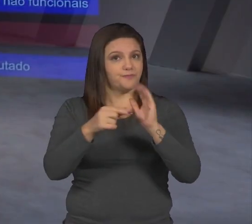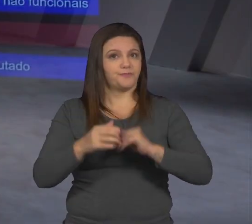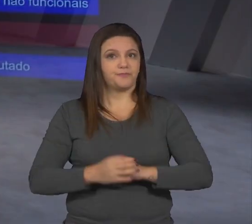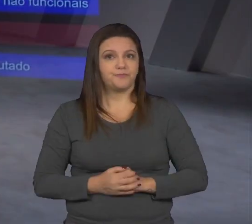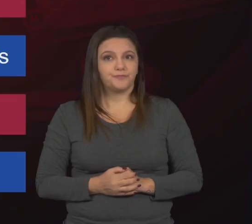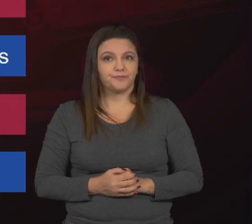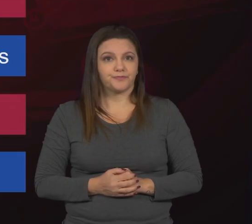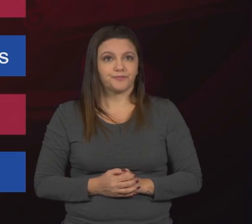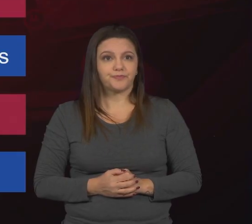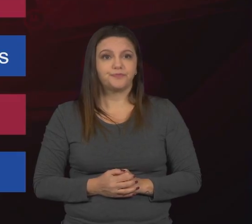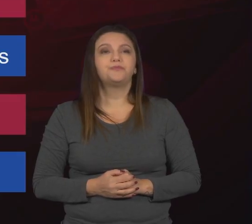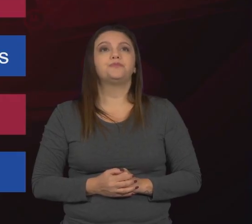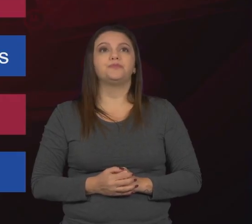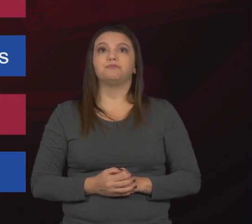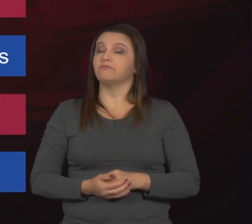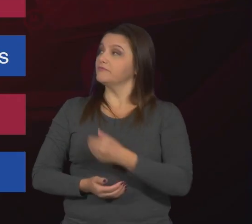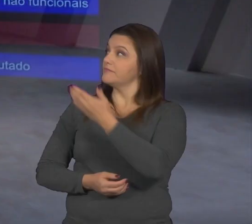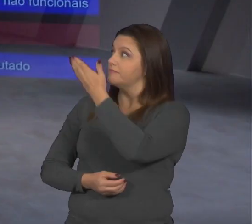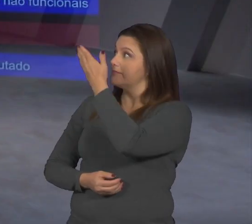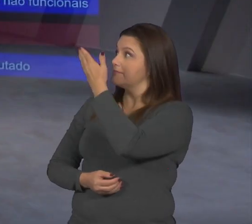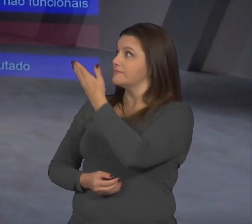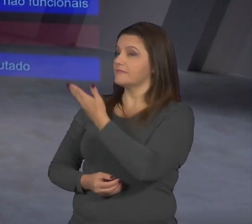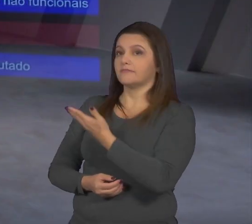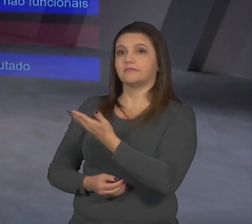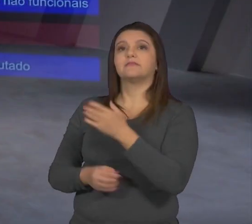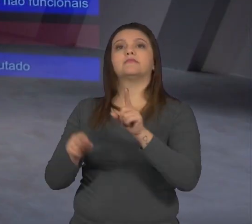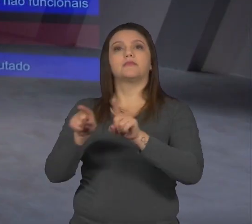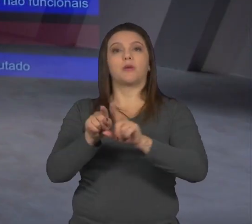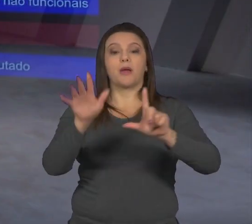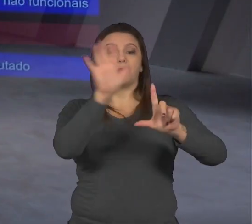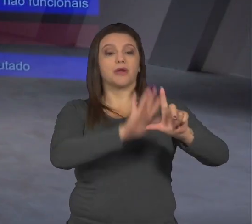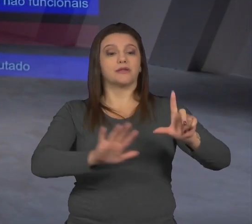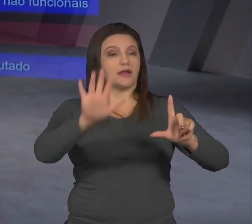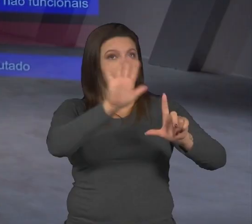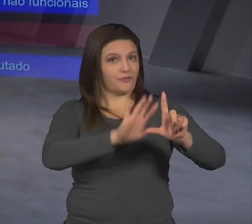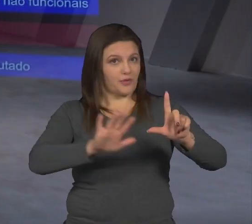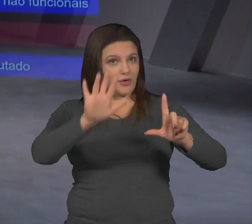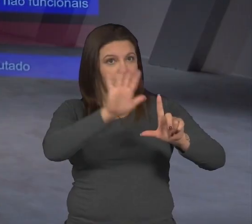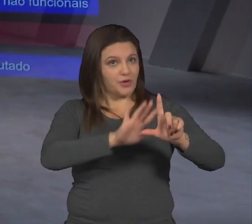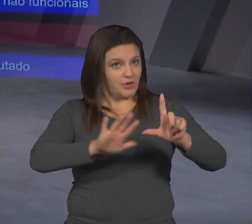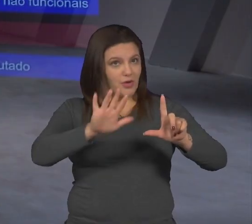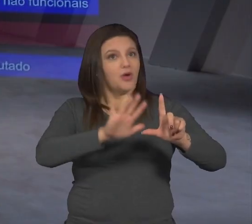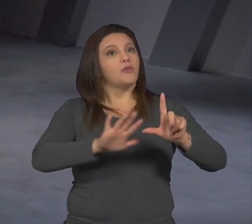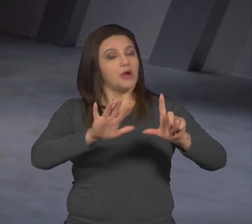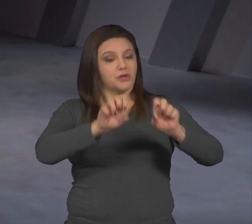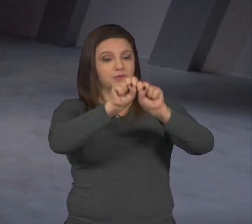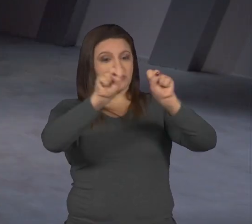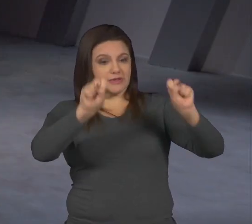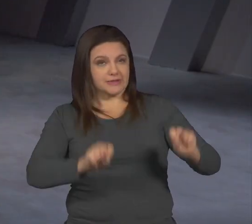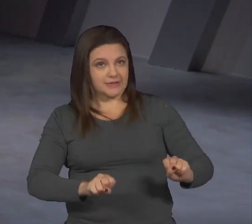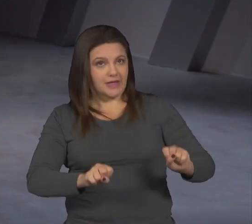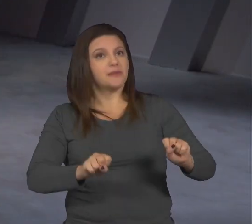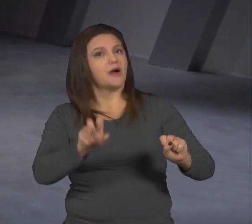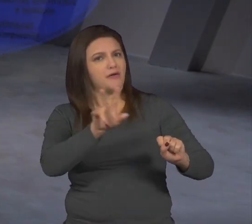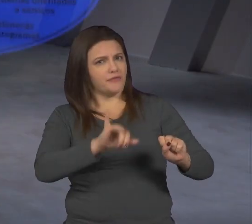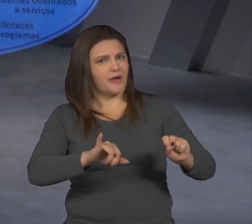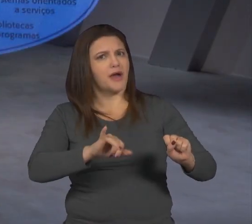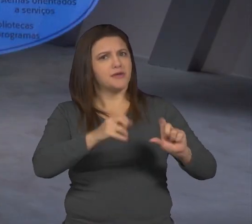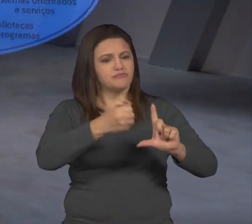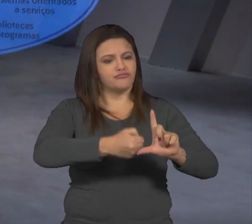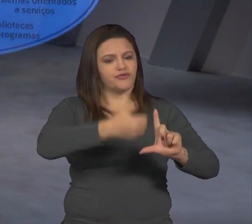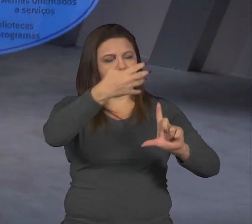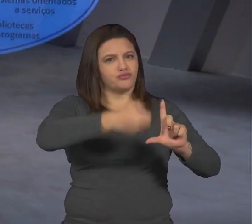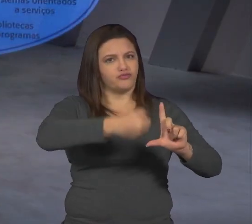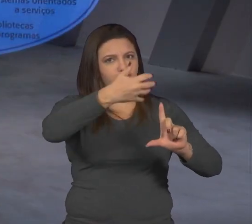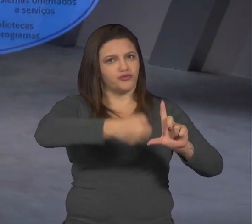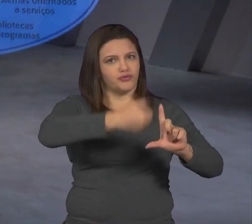aqui que eu tinha perdido, a plataforma em que o sistema será executado. Bom, então eu havia mencionado